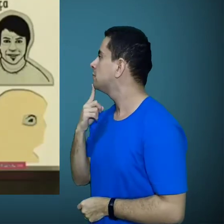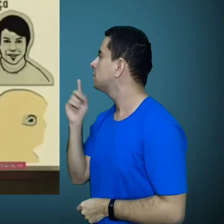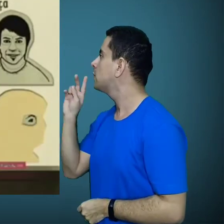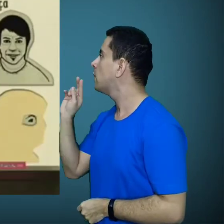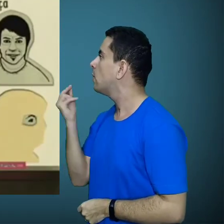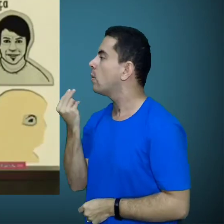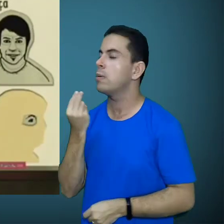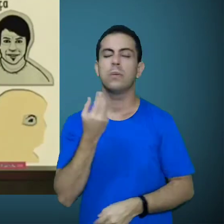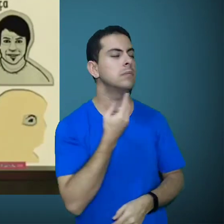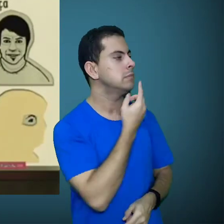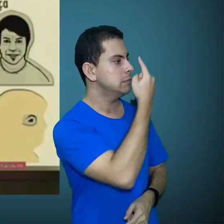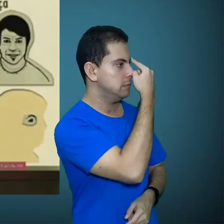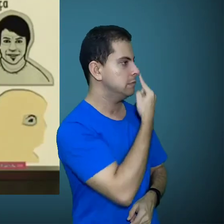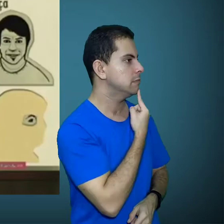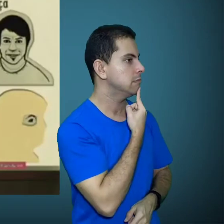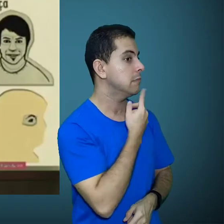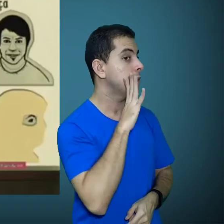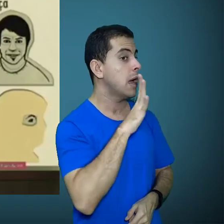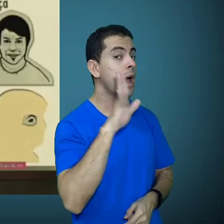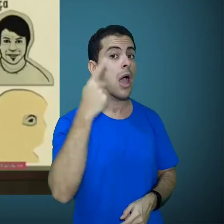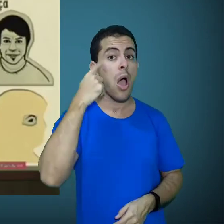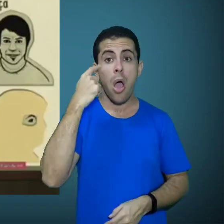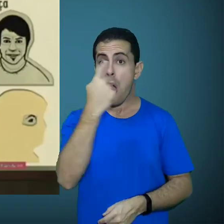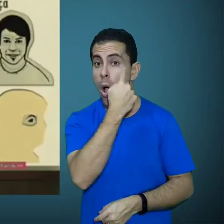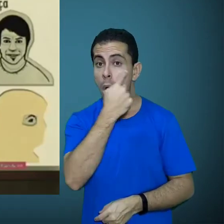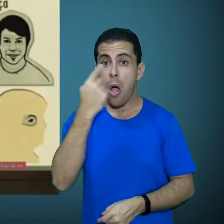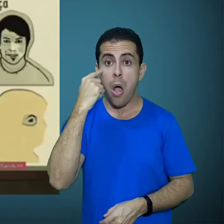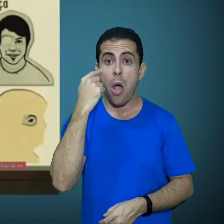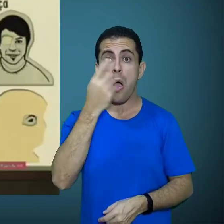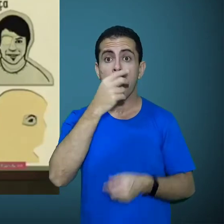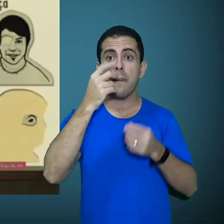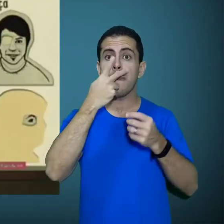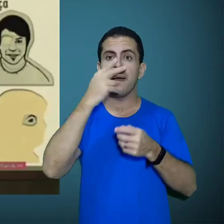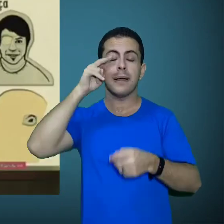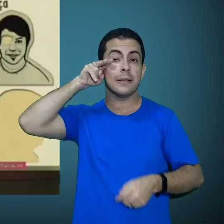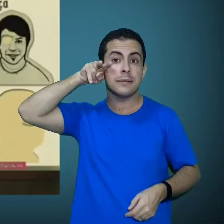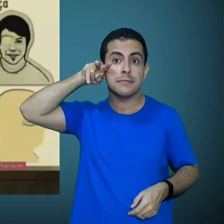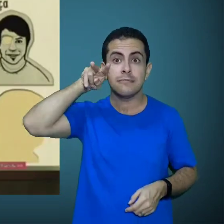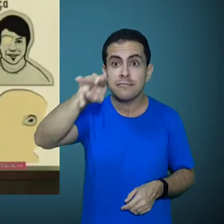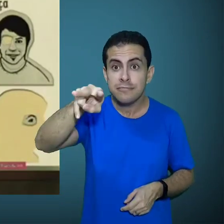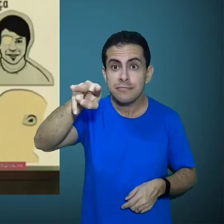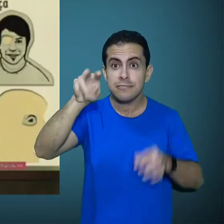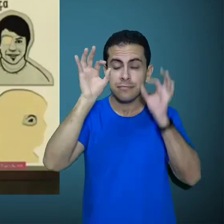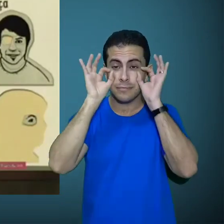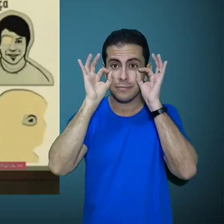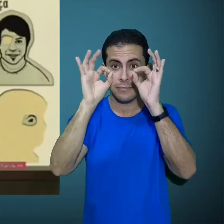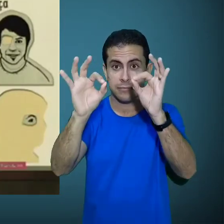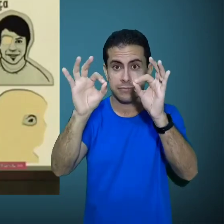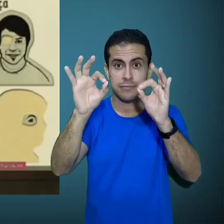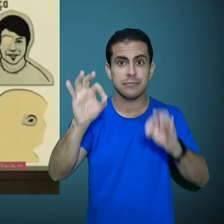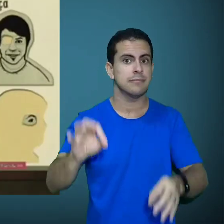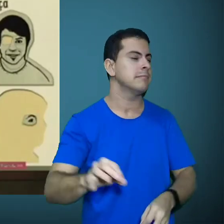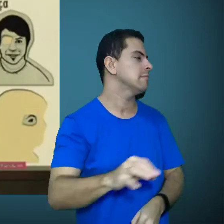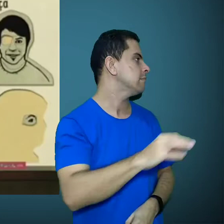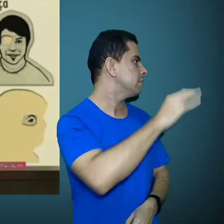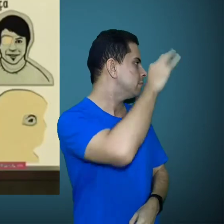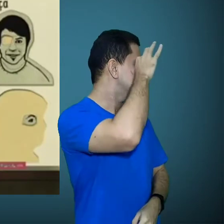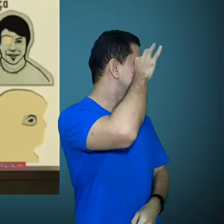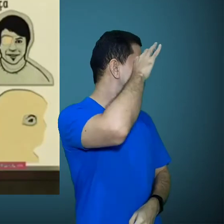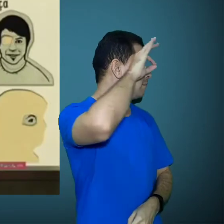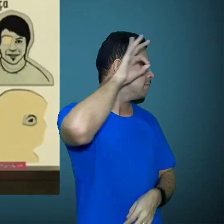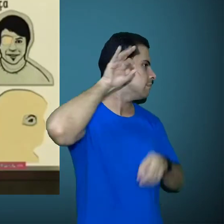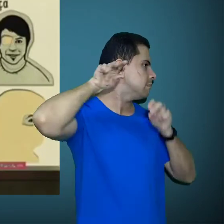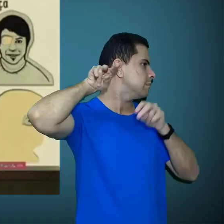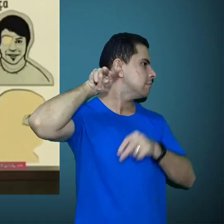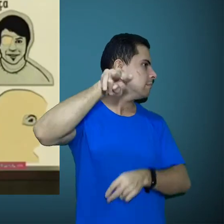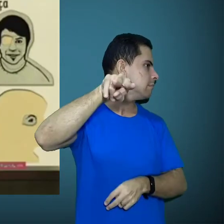maneira. Ou dessa. Mas os olhos estavam bem representados, como se o personagem estivesse de frente olhando para nós. Digamos que os